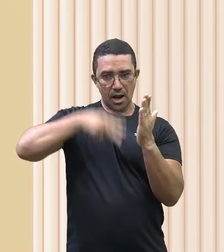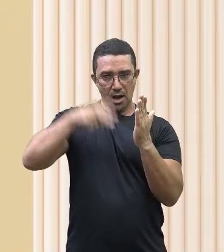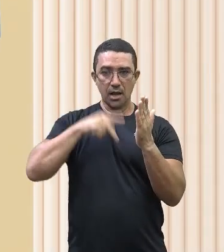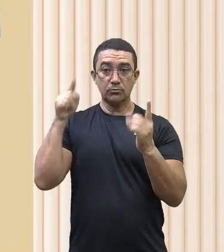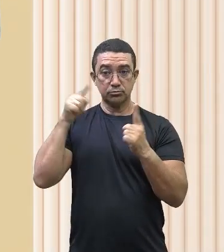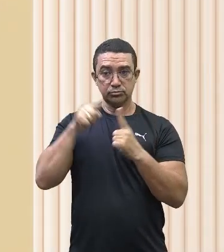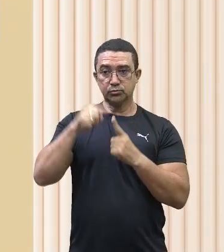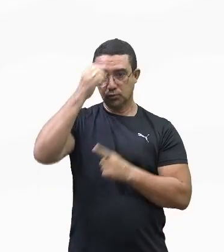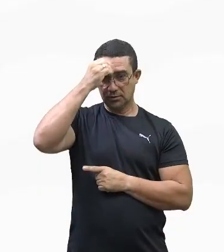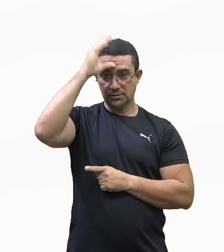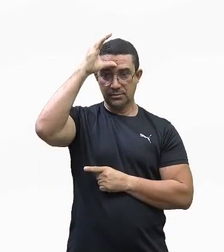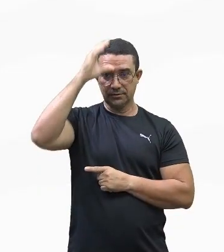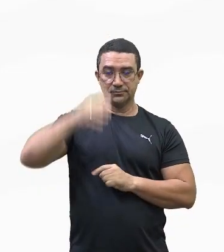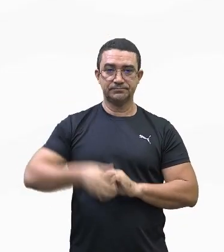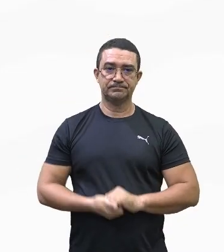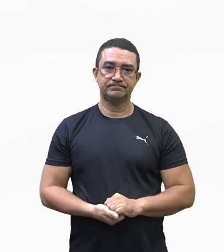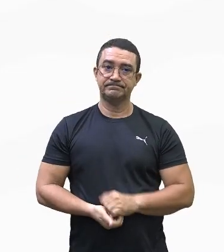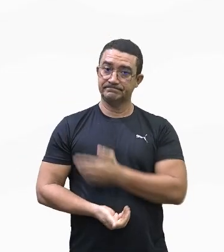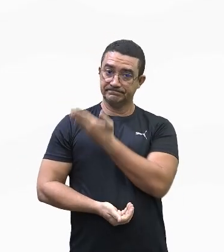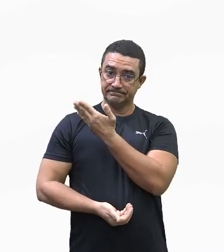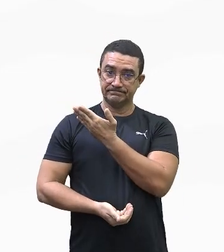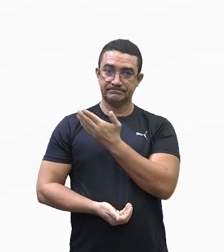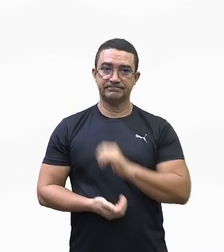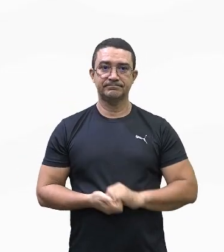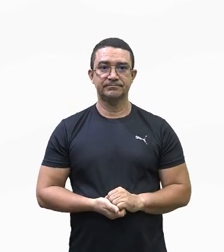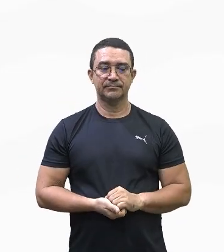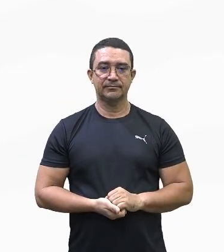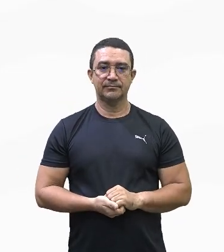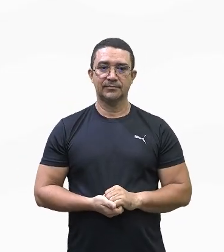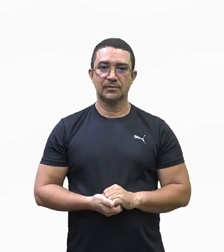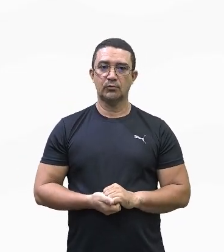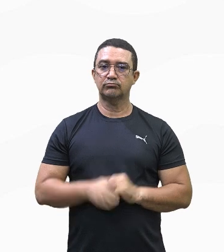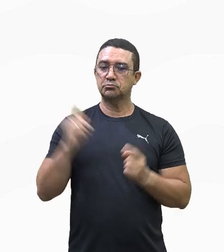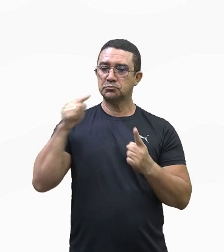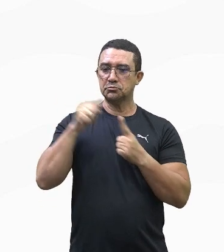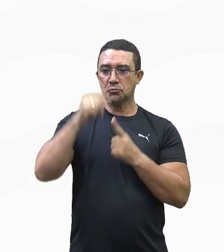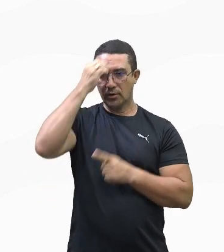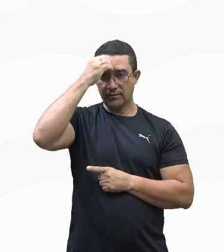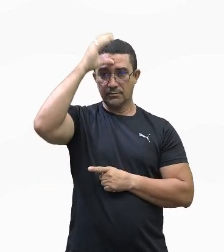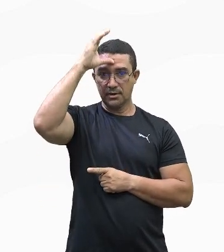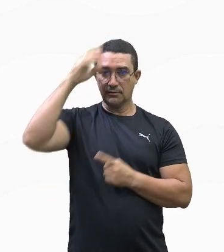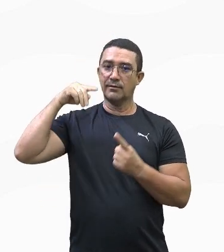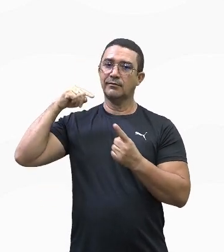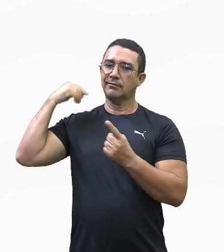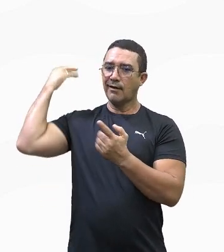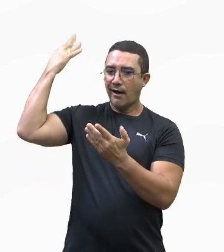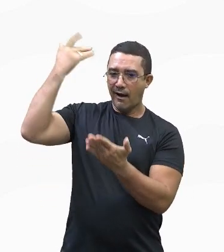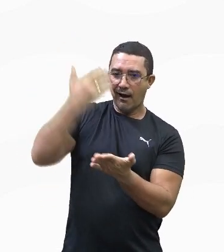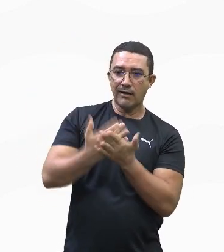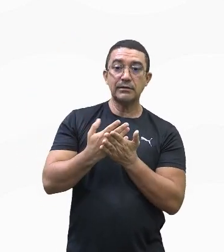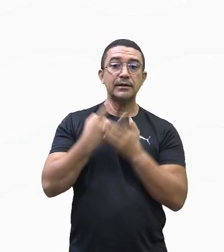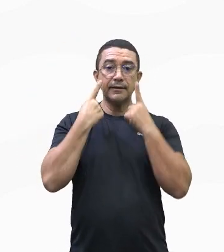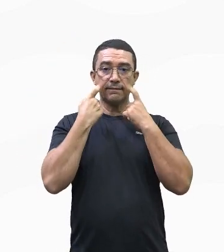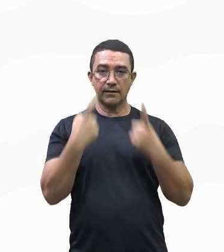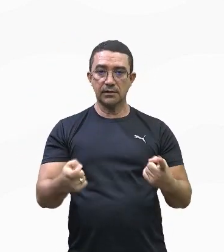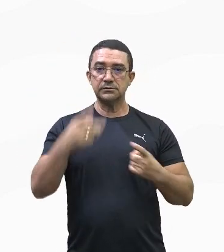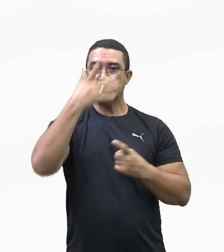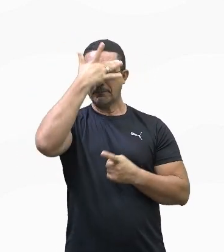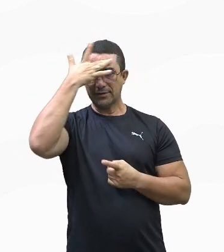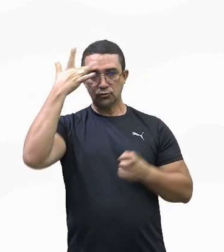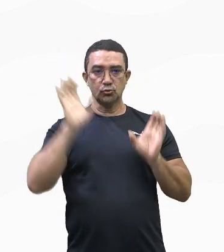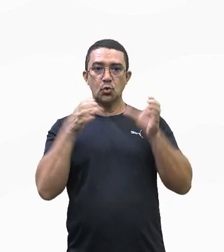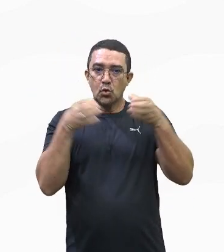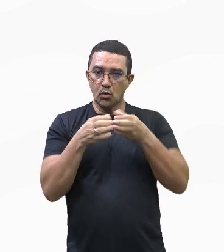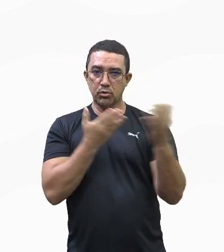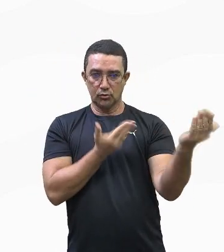de conhecimento aqui comigo. Vamos lá. Aula 12, objeto de conhecimento, trajetórias e interesses pessoais e coletivos